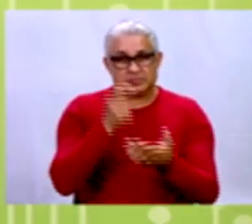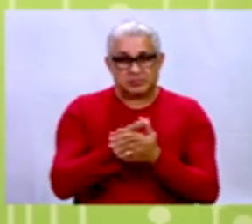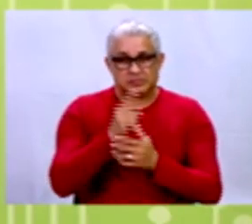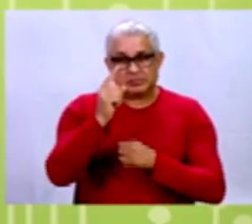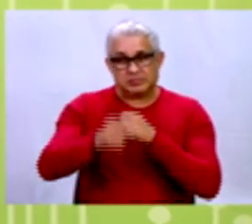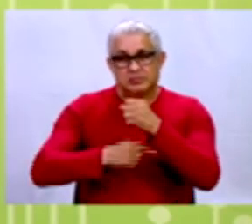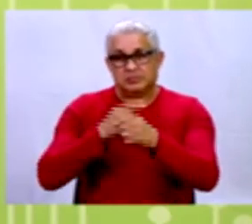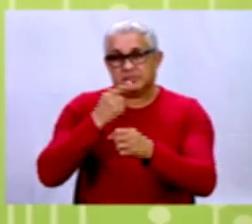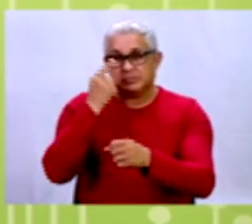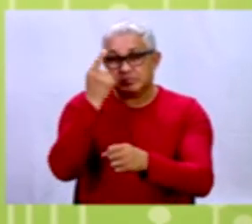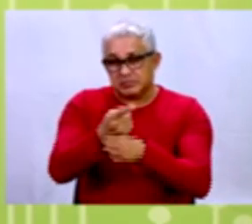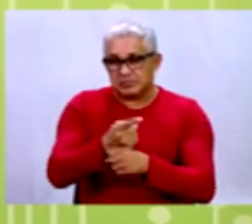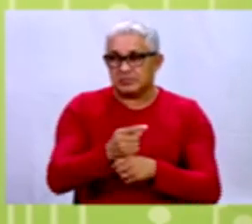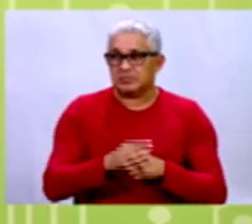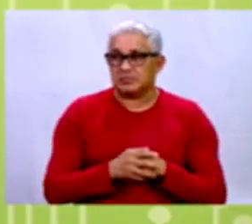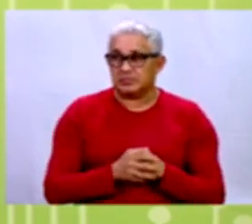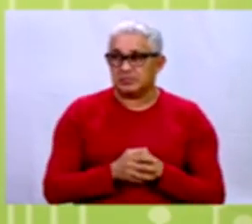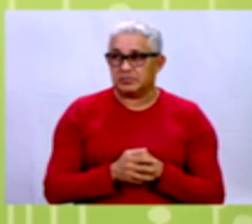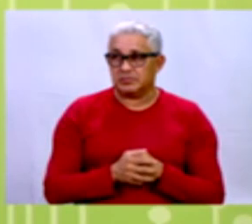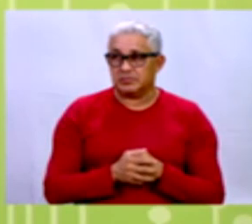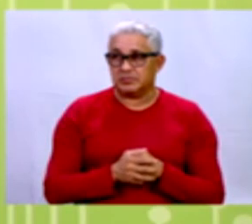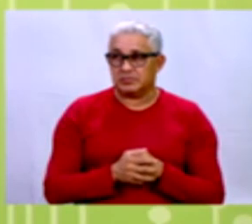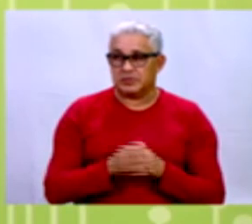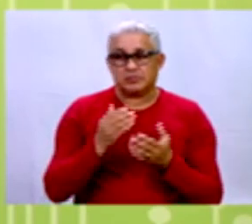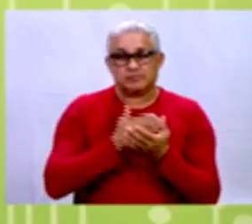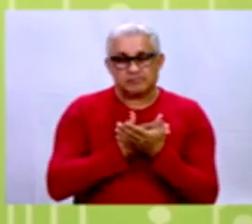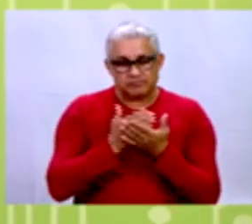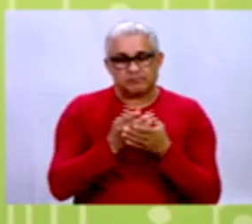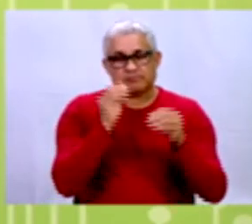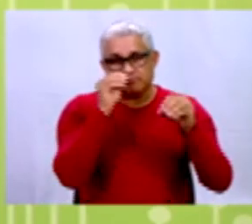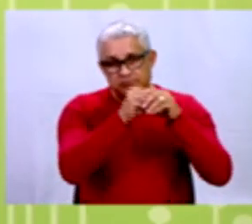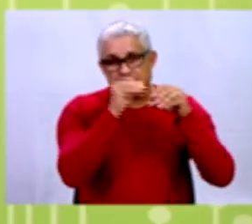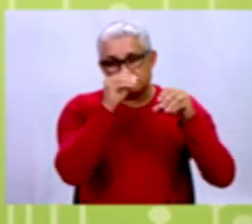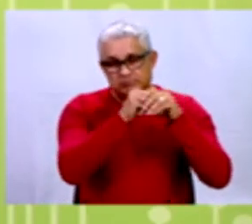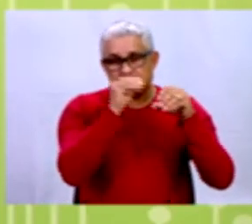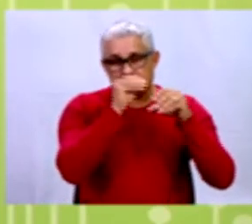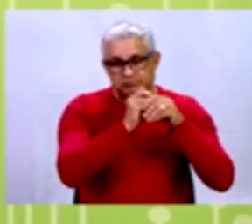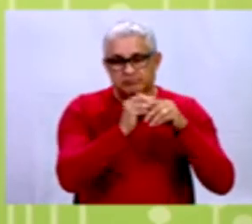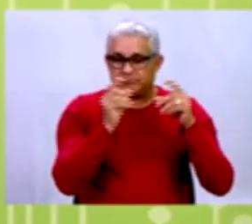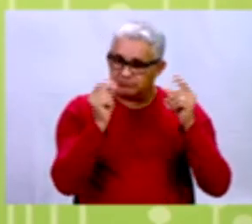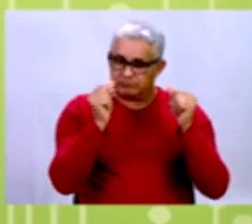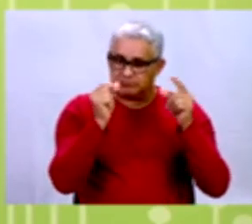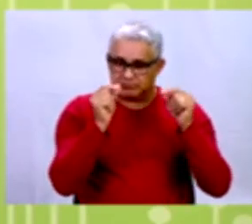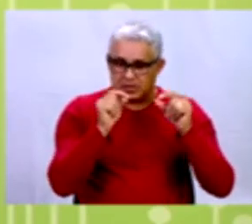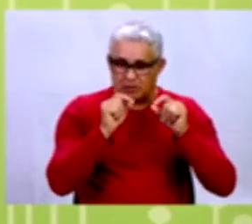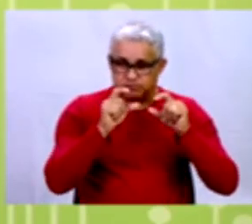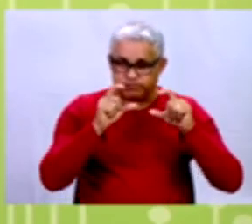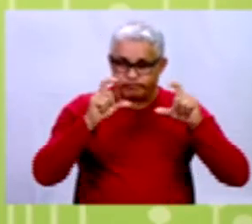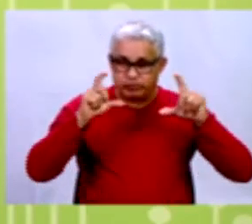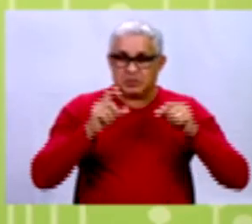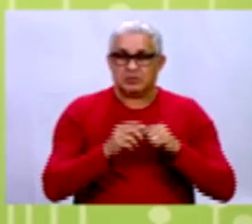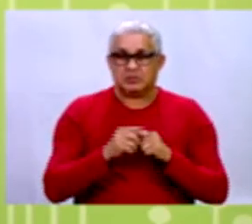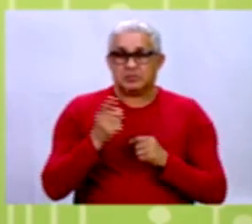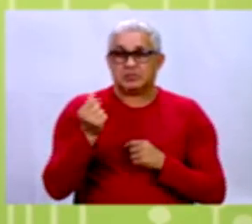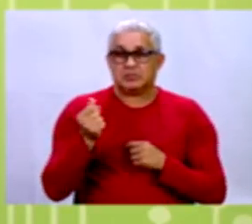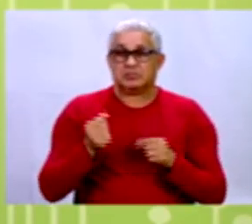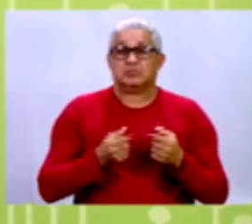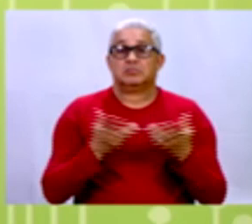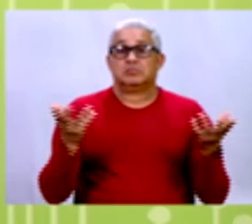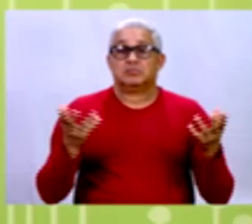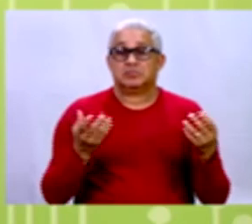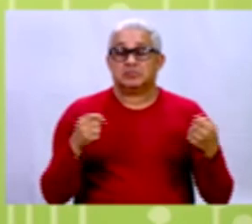ano, né? Eu vou começar a colocar esse dinheiro no banco para render, né? Então, qual é o valor que eu tenho